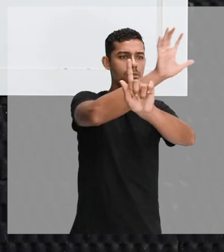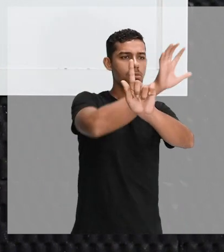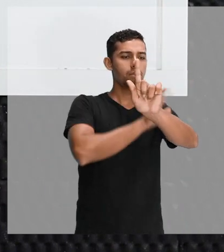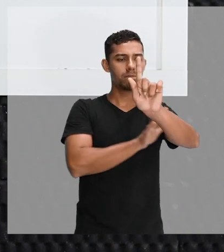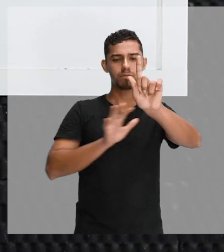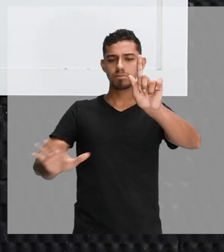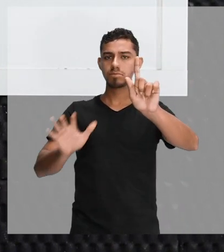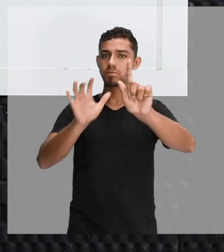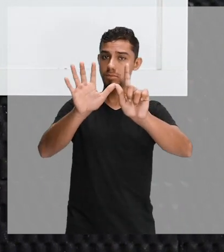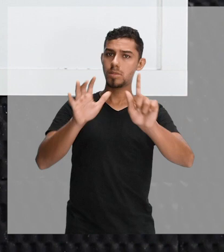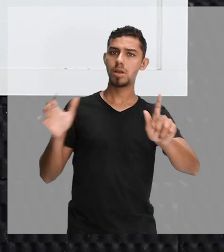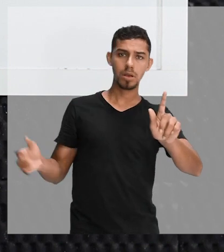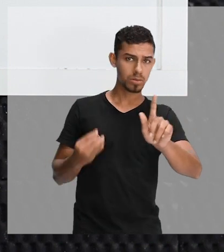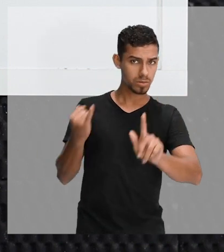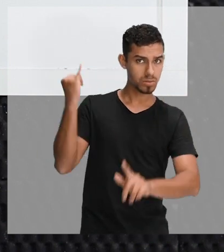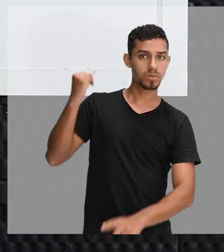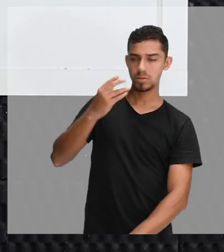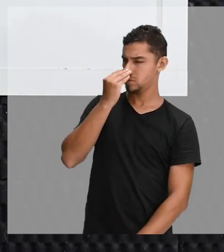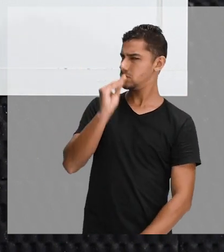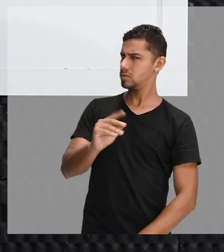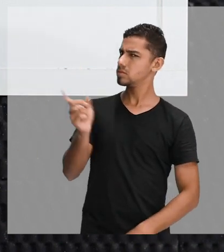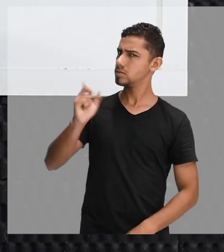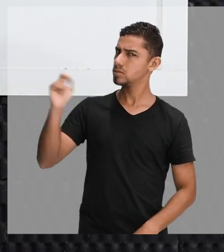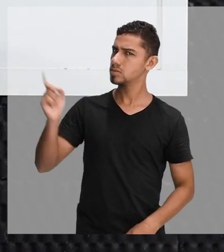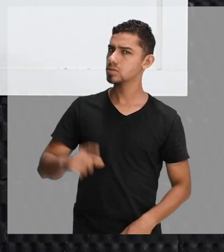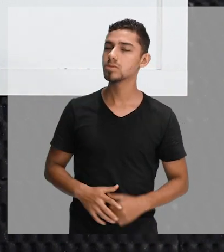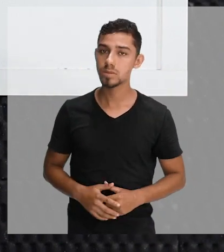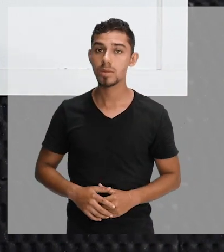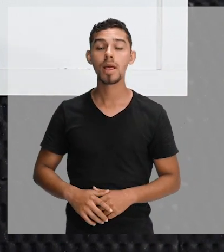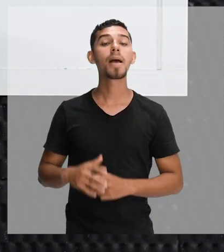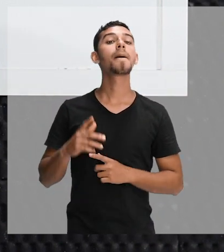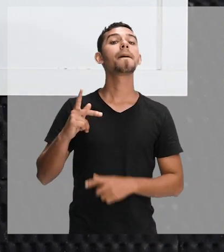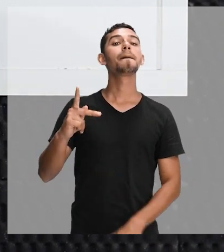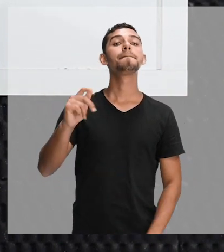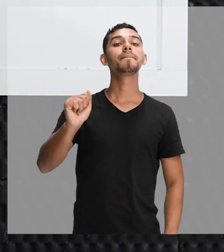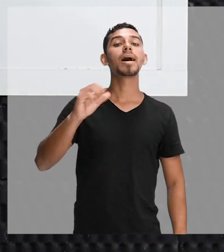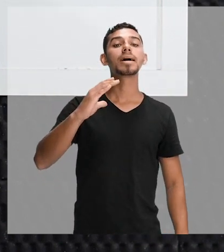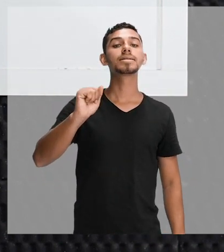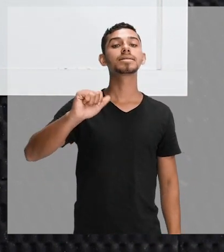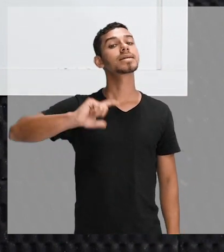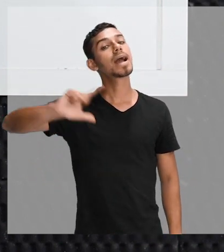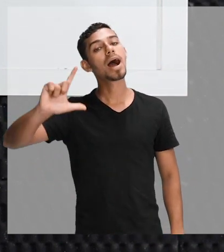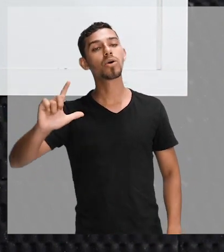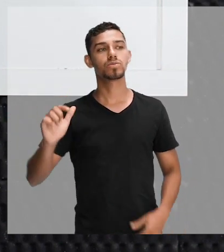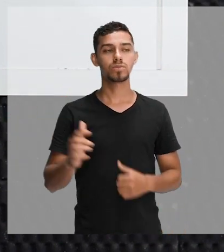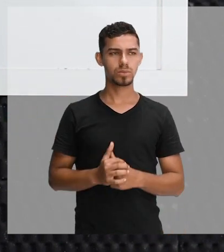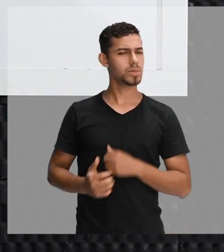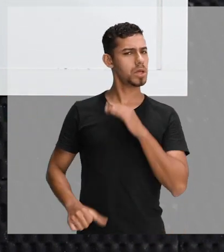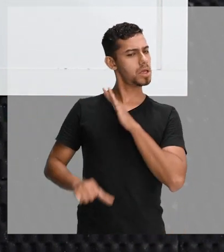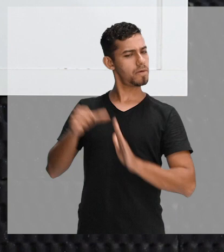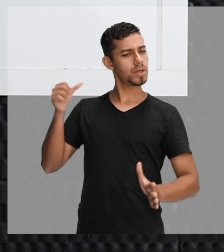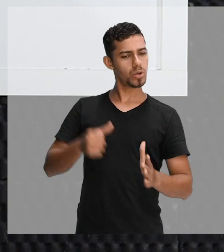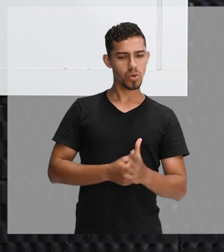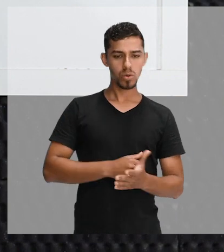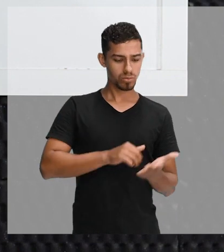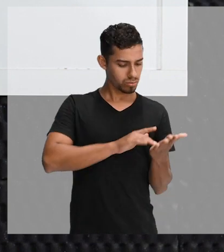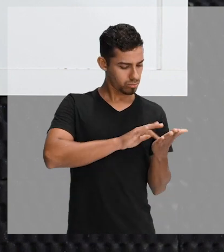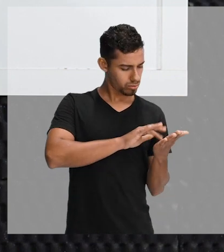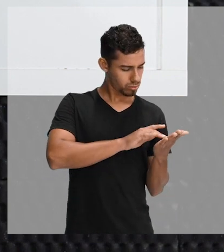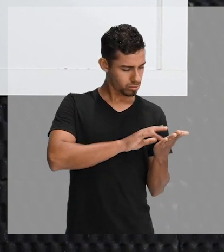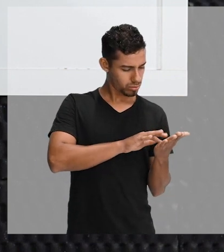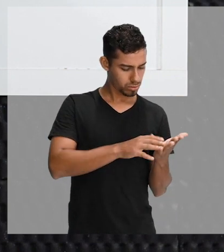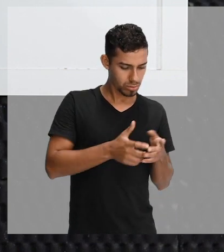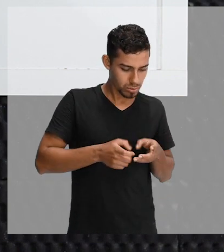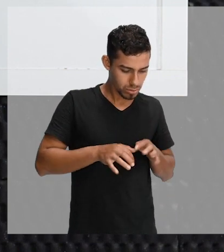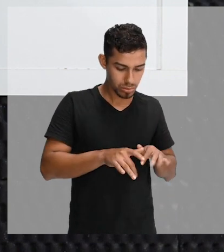ela é tão importante. Certo? Você tem Pascal. O que você fazia com 12 anos? Pascal inventou a calculadora para ajudar